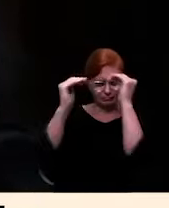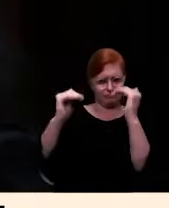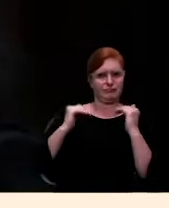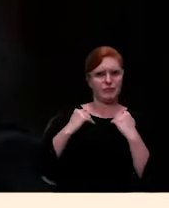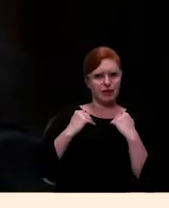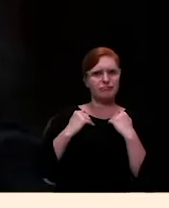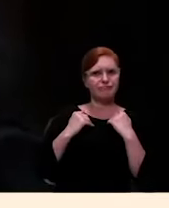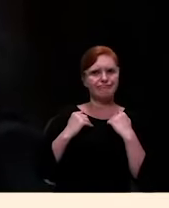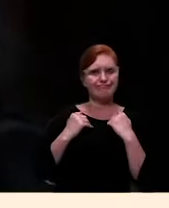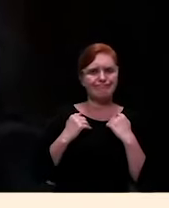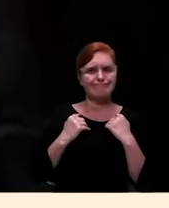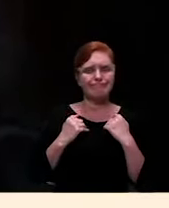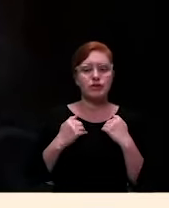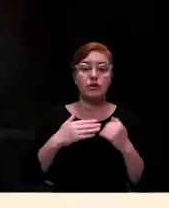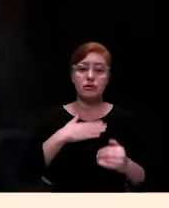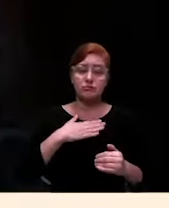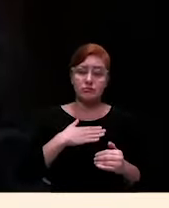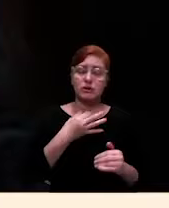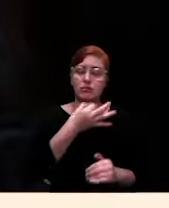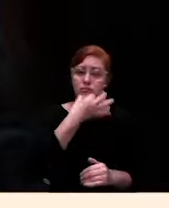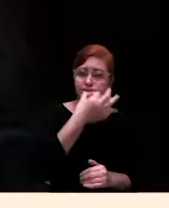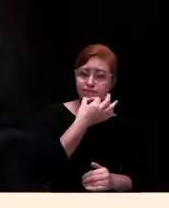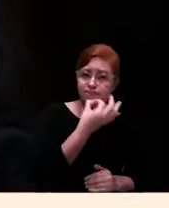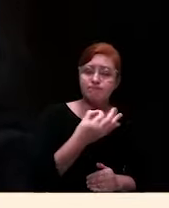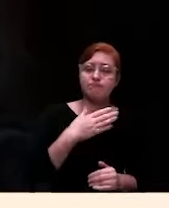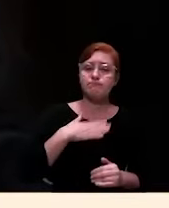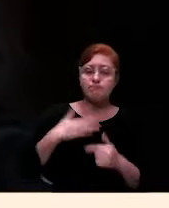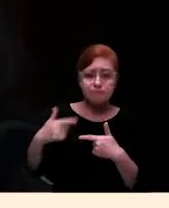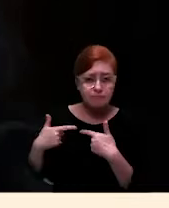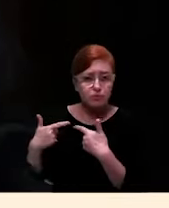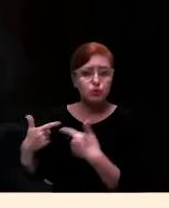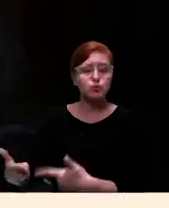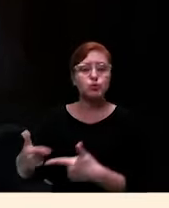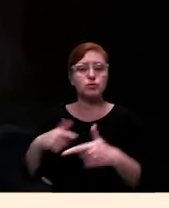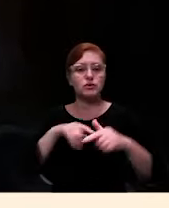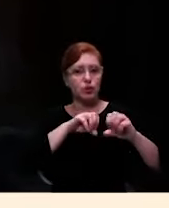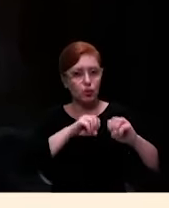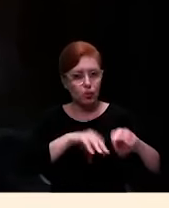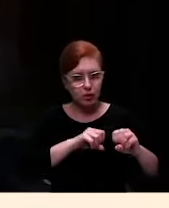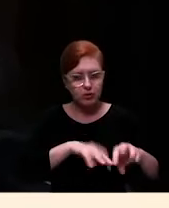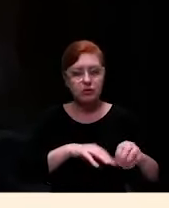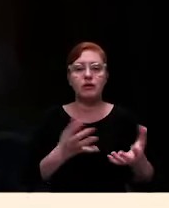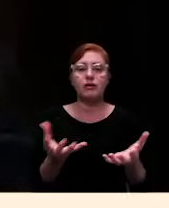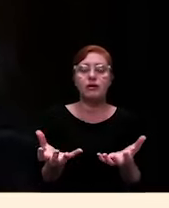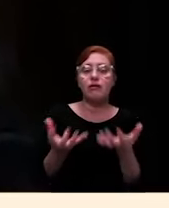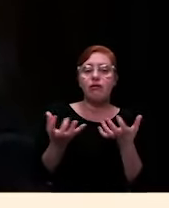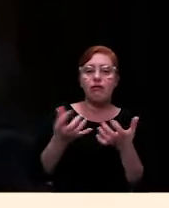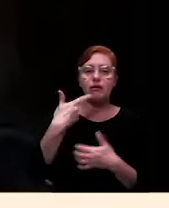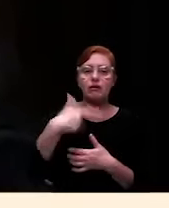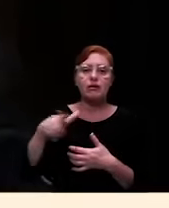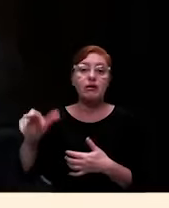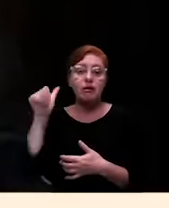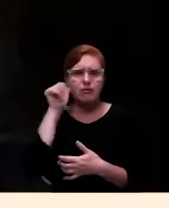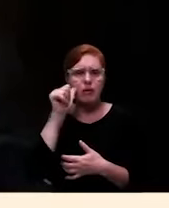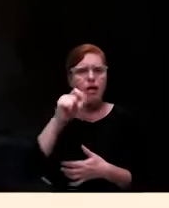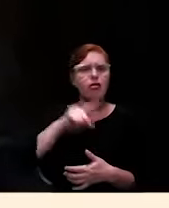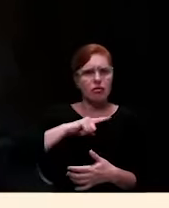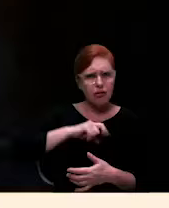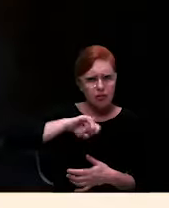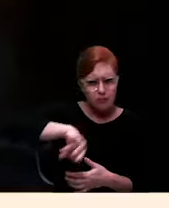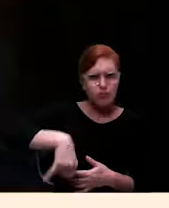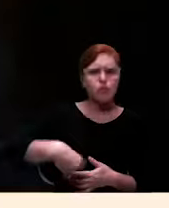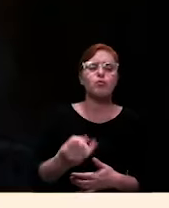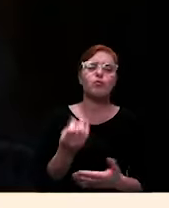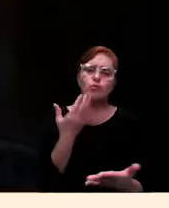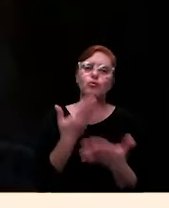hoje em dia, eu acho que, na minha opinião, eu dou o meu exemplo, né? A minha luta é pela educação. Quero